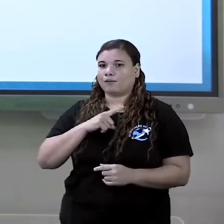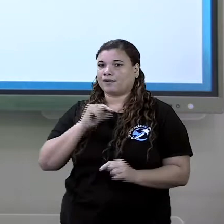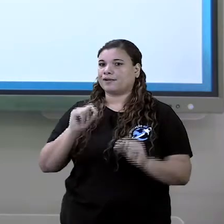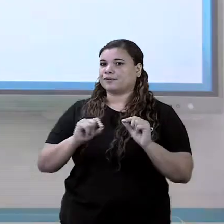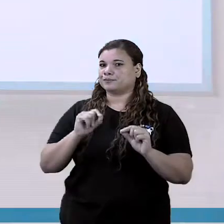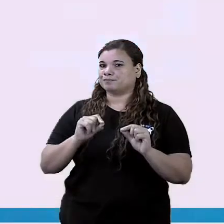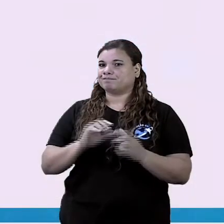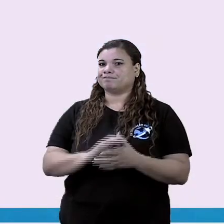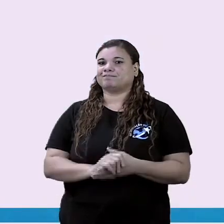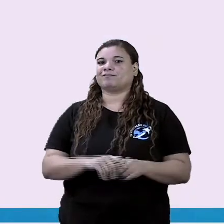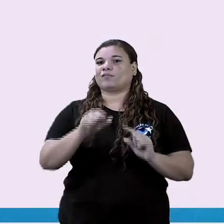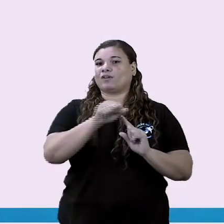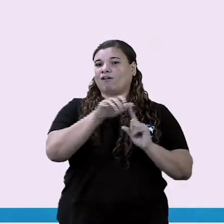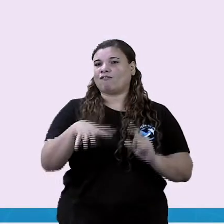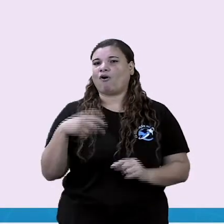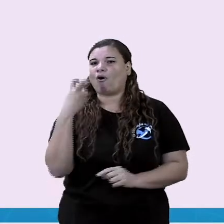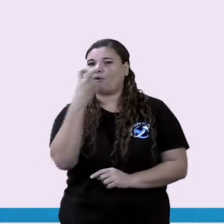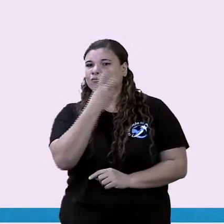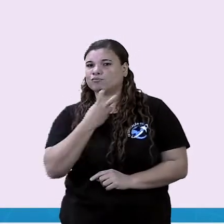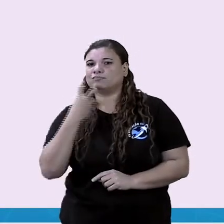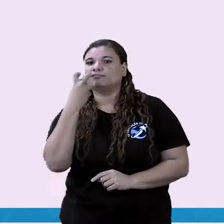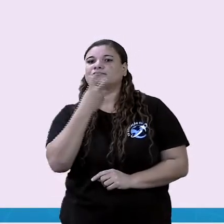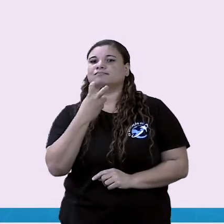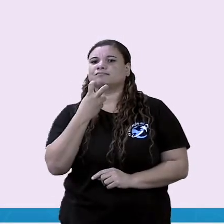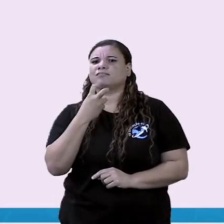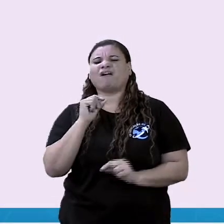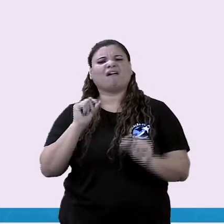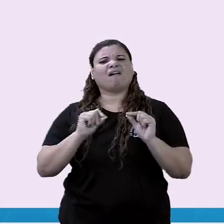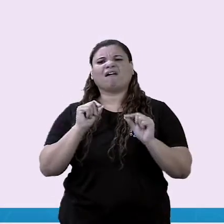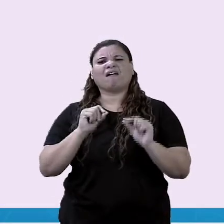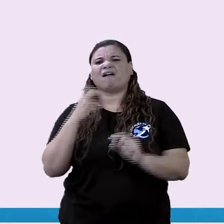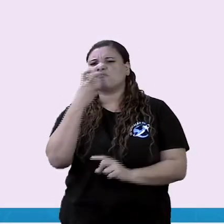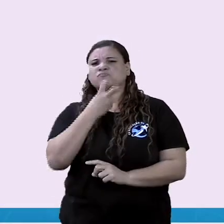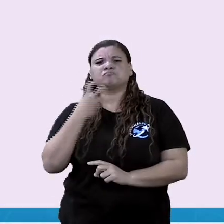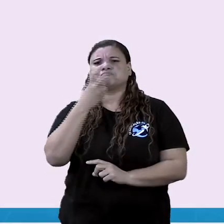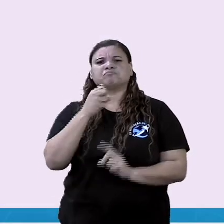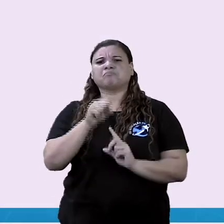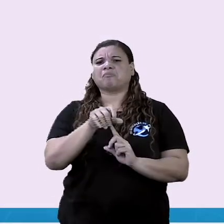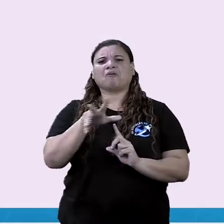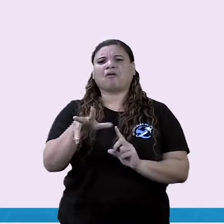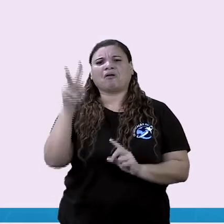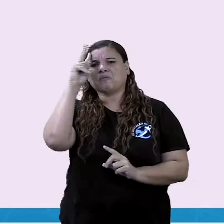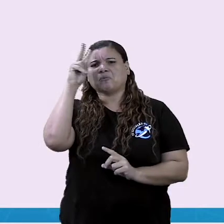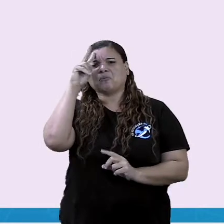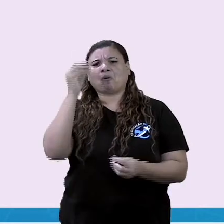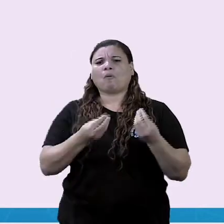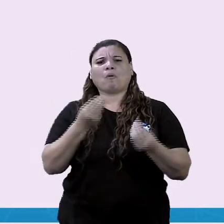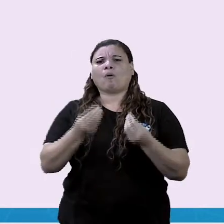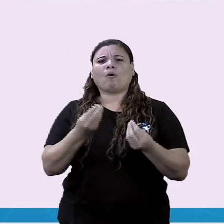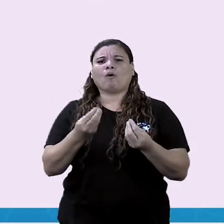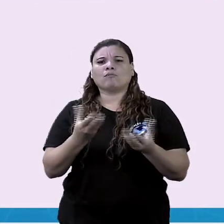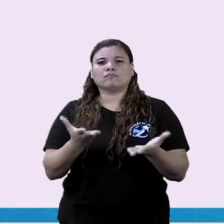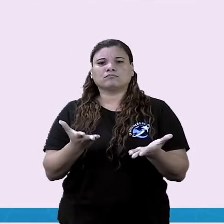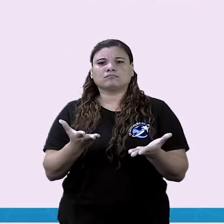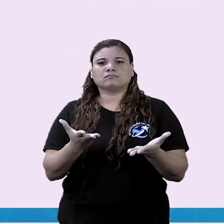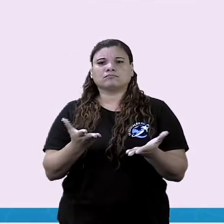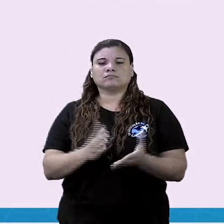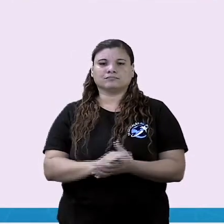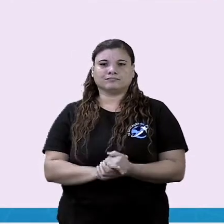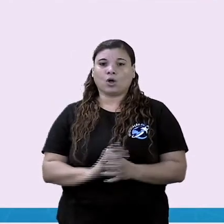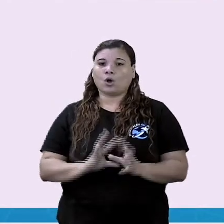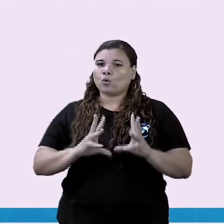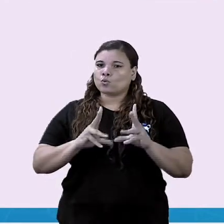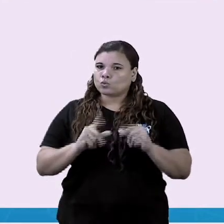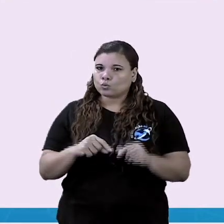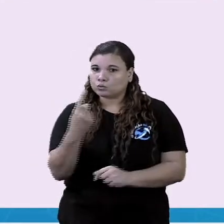Fontes históricas orais. O que seria as fontes históricas orais? Tudo aquilo